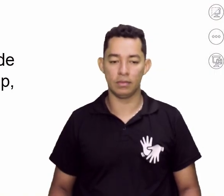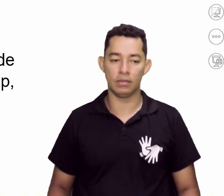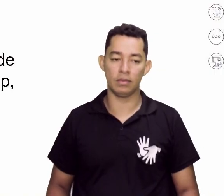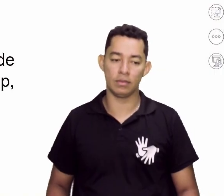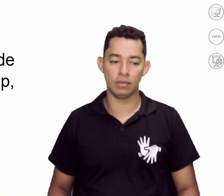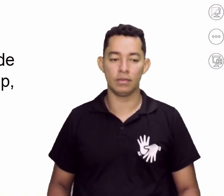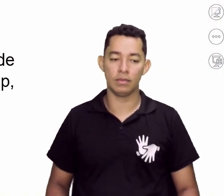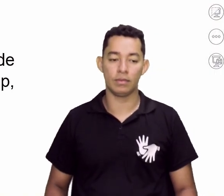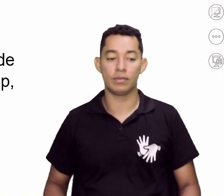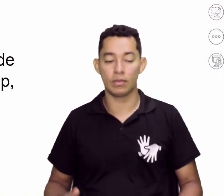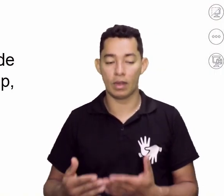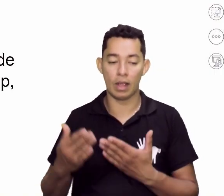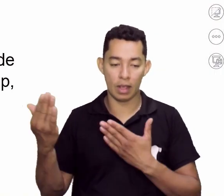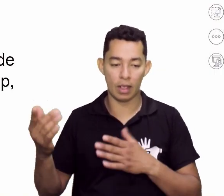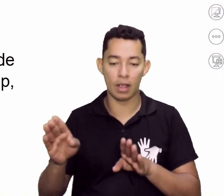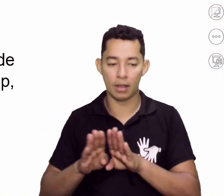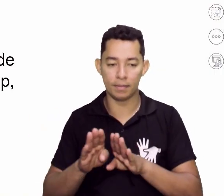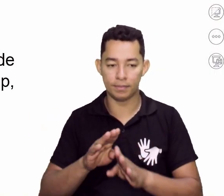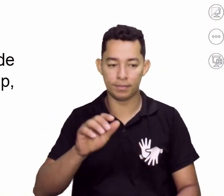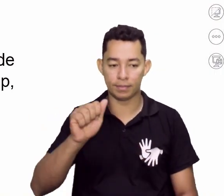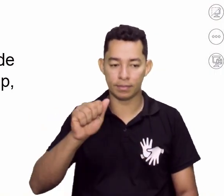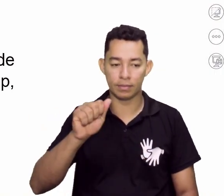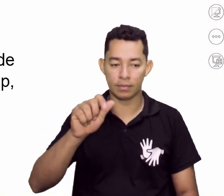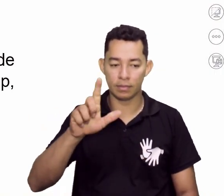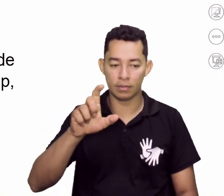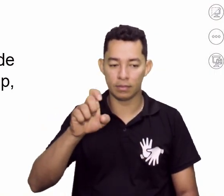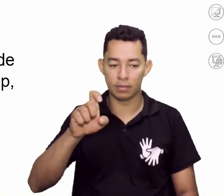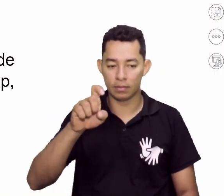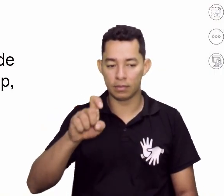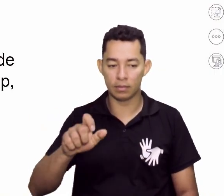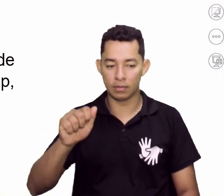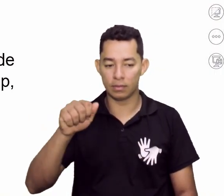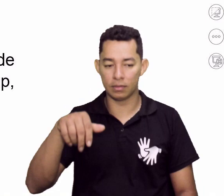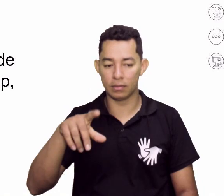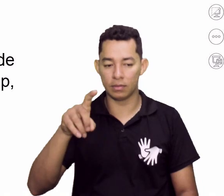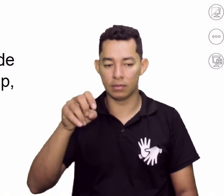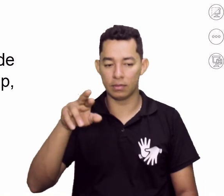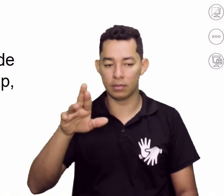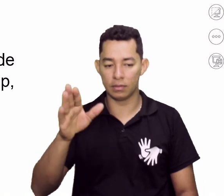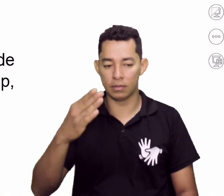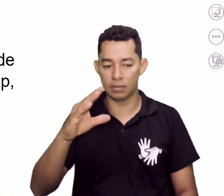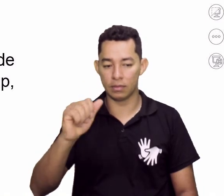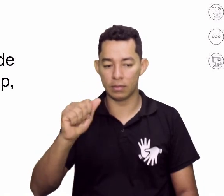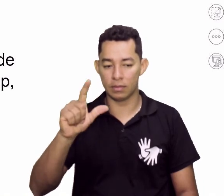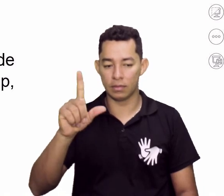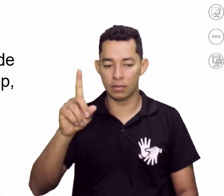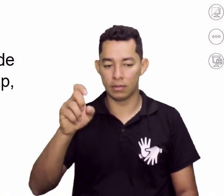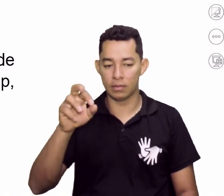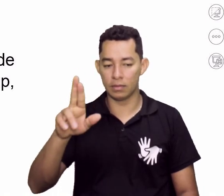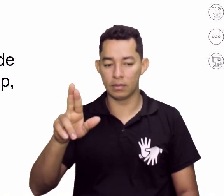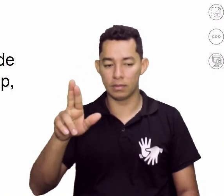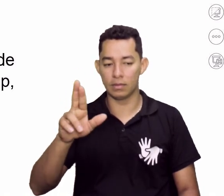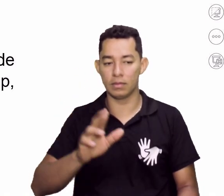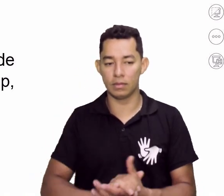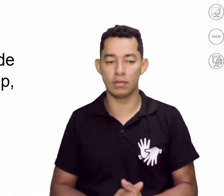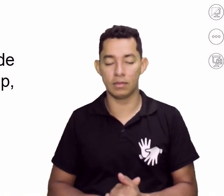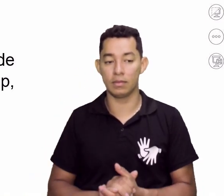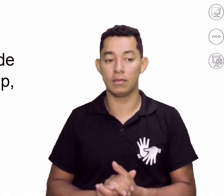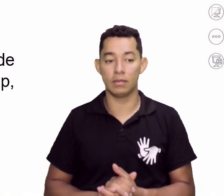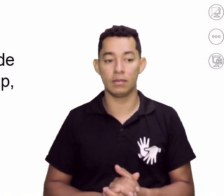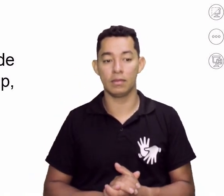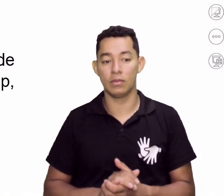O Alexander Calder, com essas 4 pétalas, né, negras no ar,